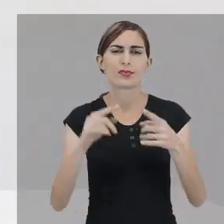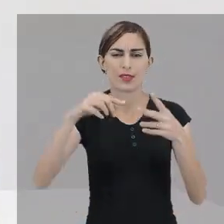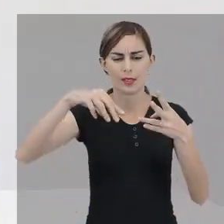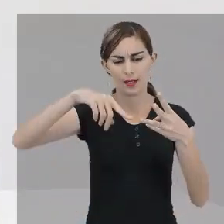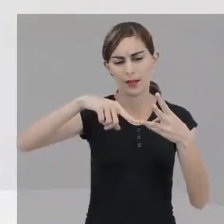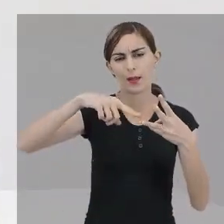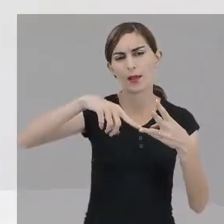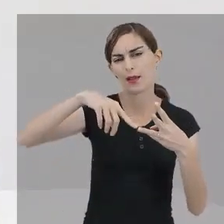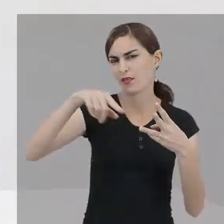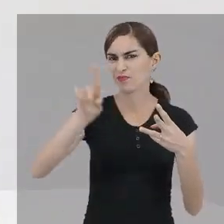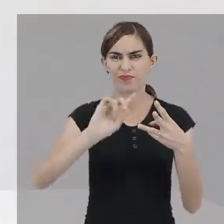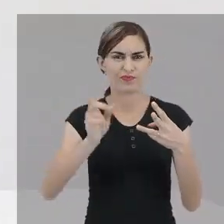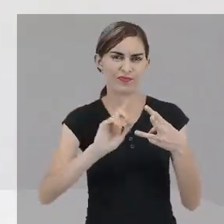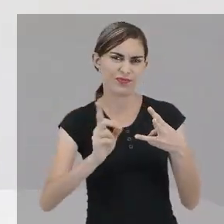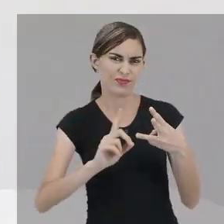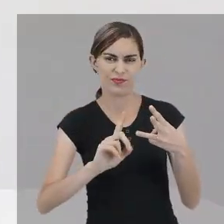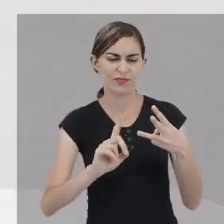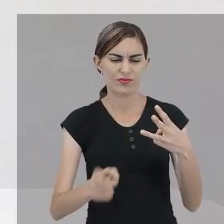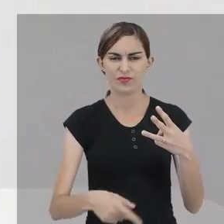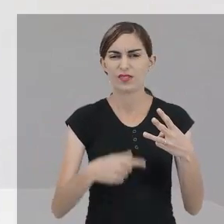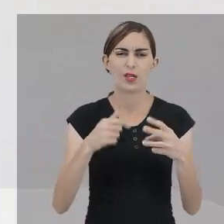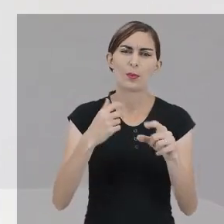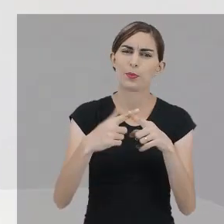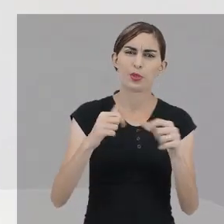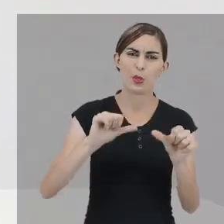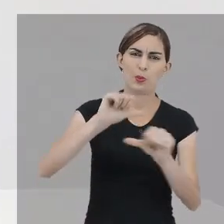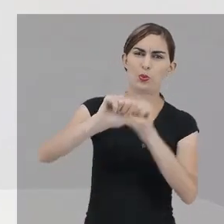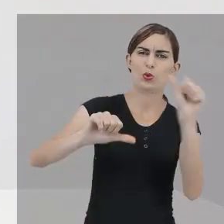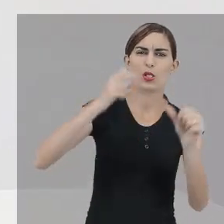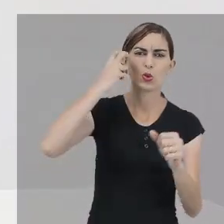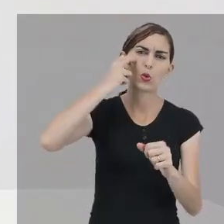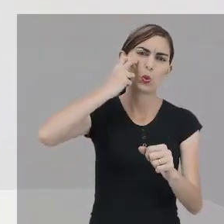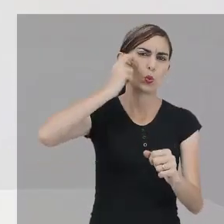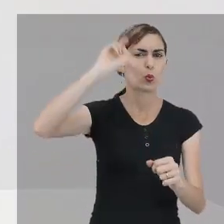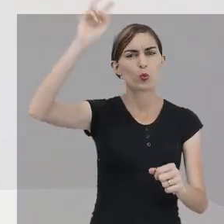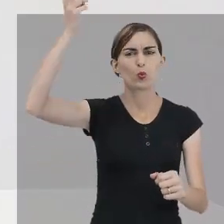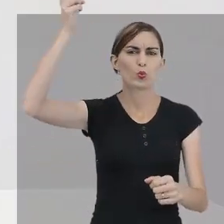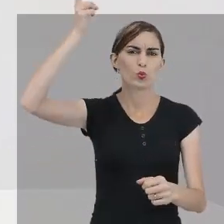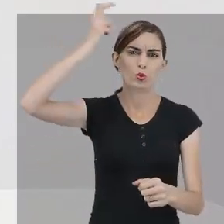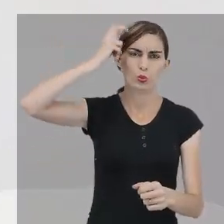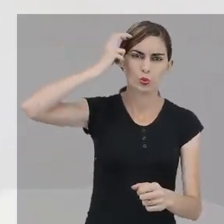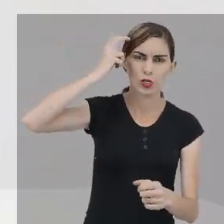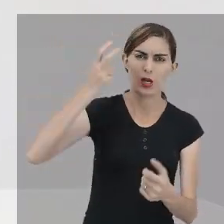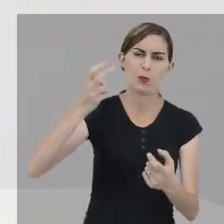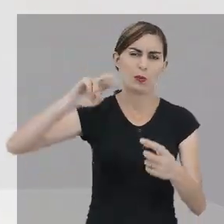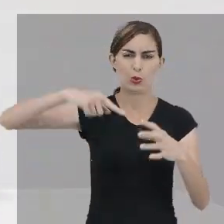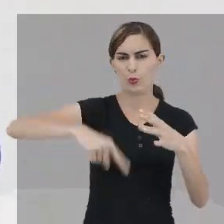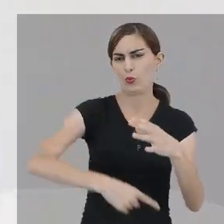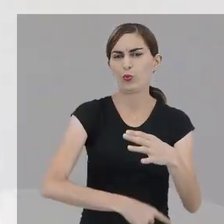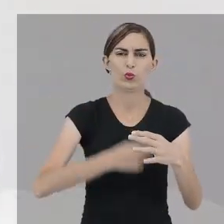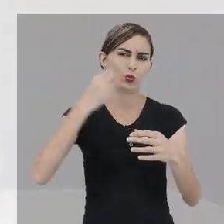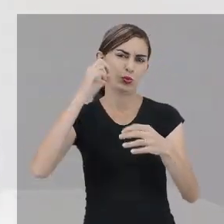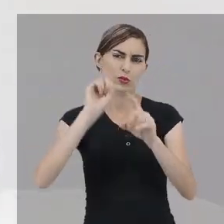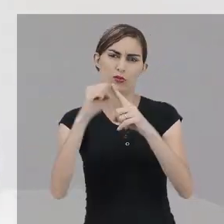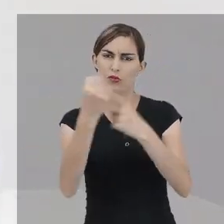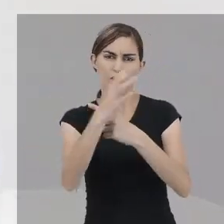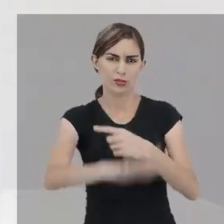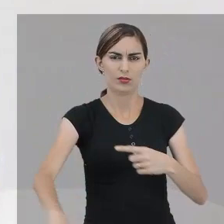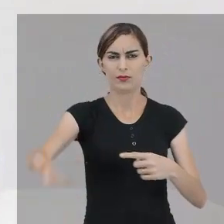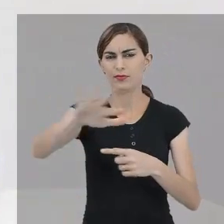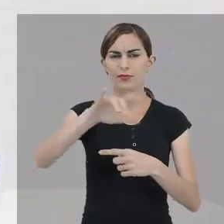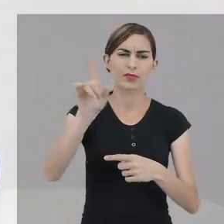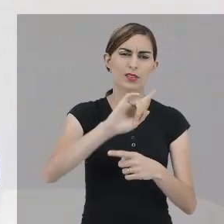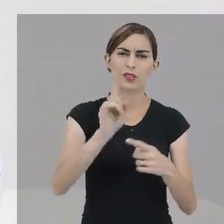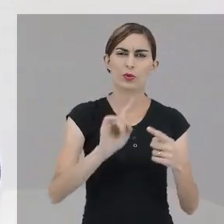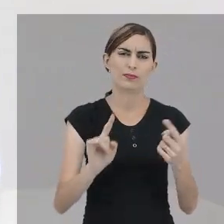mega tendência, porque ele não vai trazer uma mudança cultural ou social muito profunda e muito longa. Vai